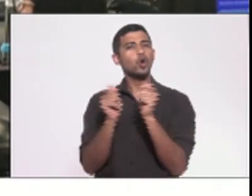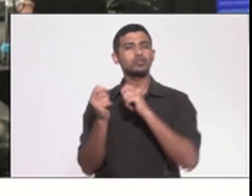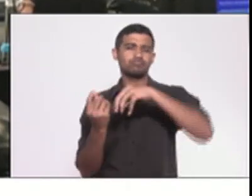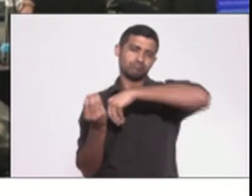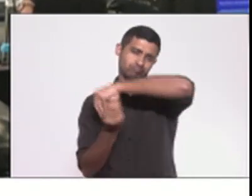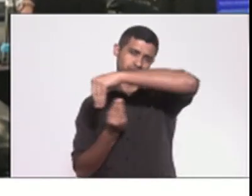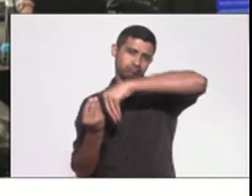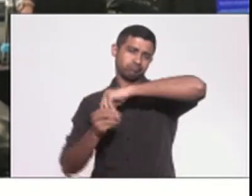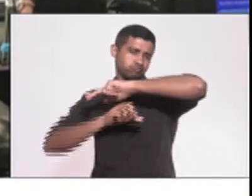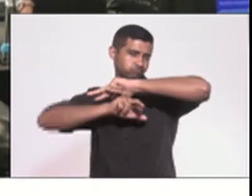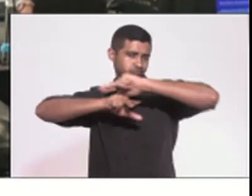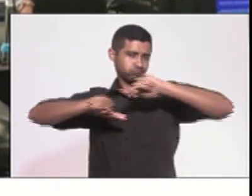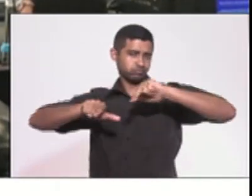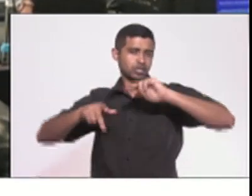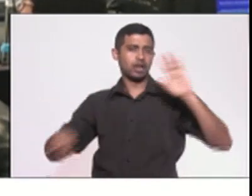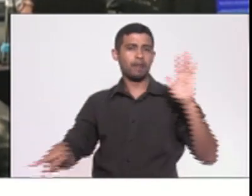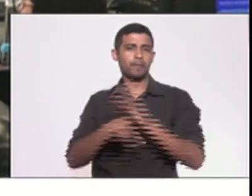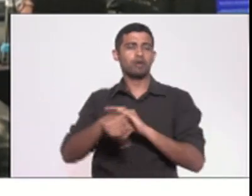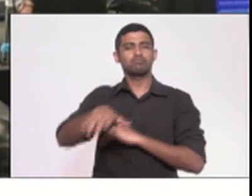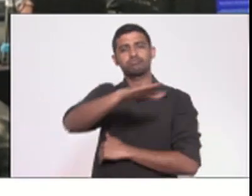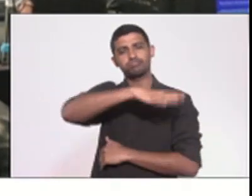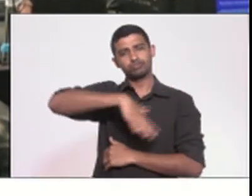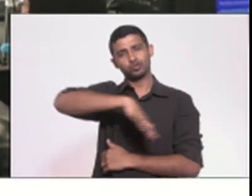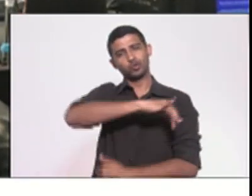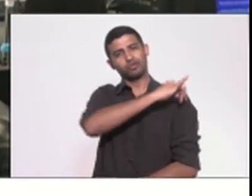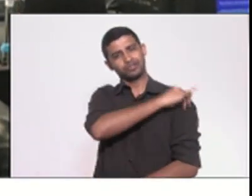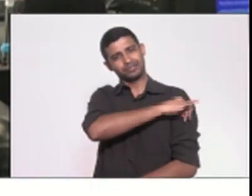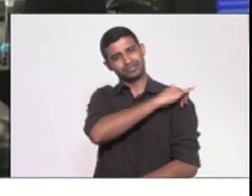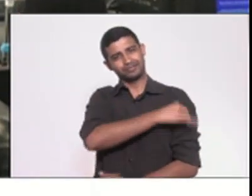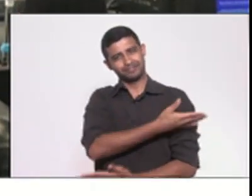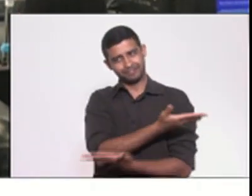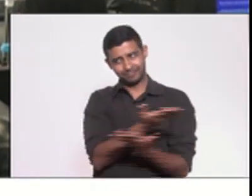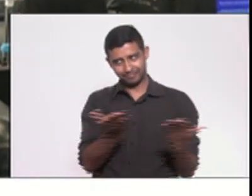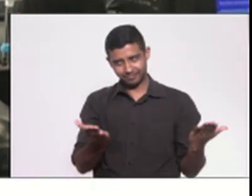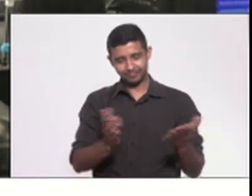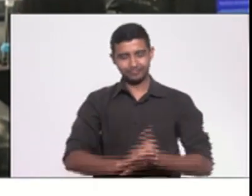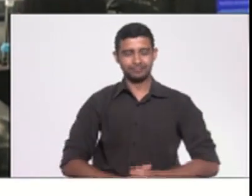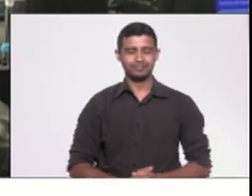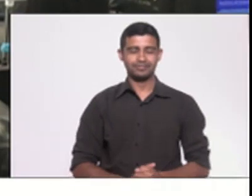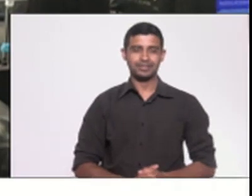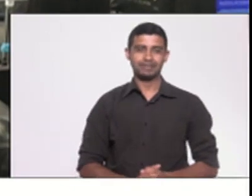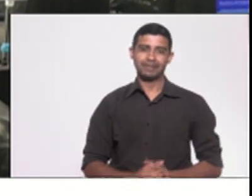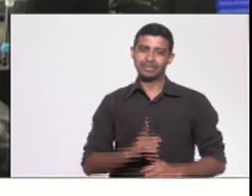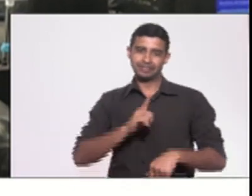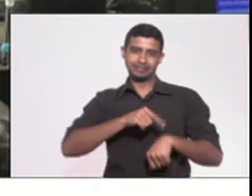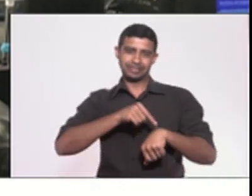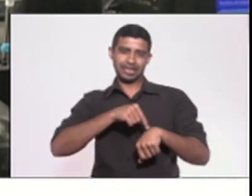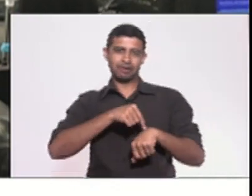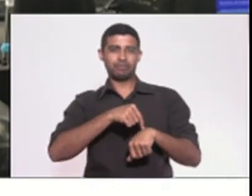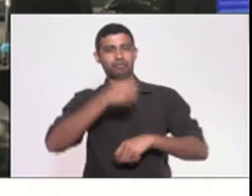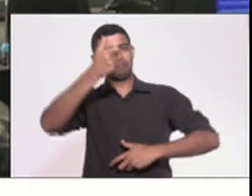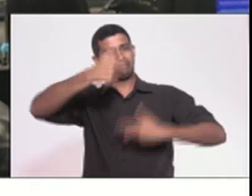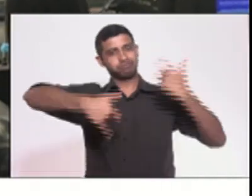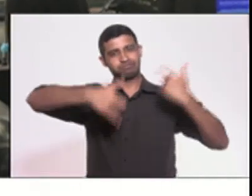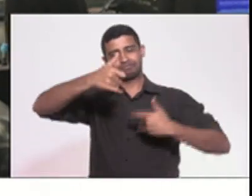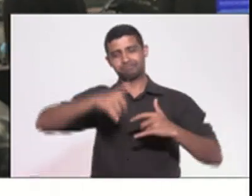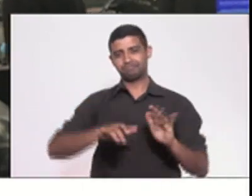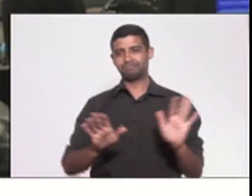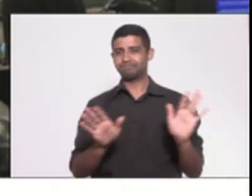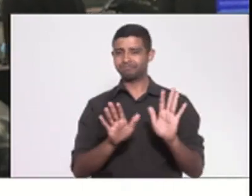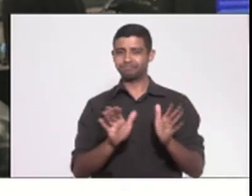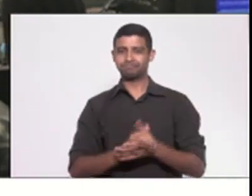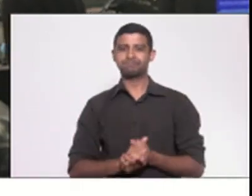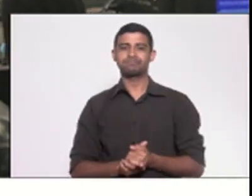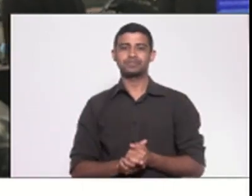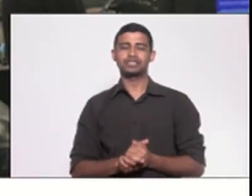que, portanto, pertence a todos os cariocas. Mas não vou ter tempo, infelizmente, para tanto, de modo que vou